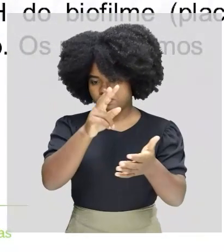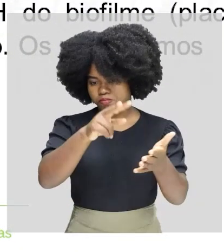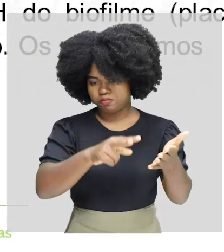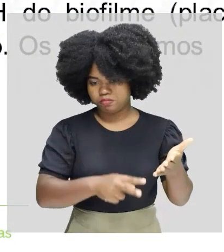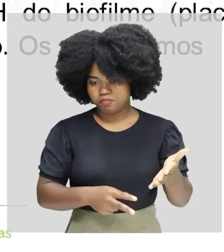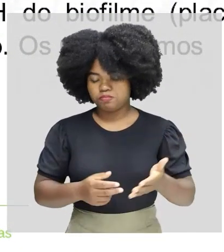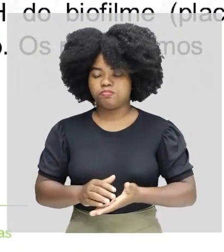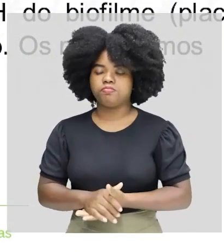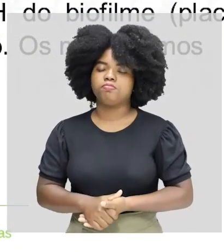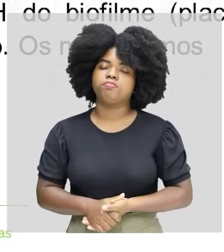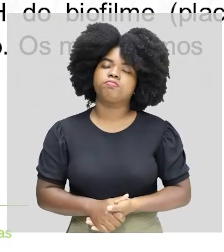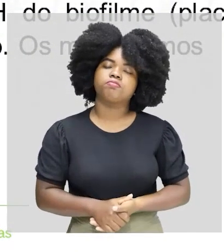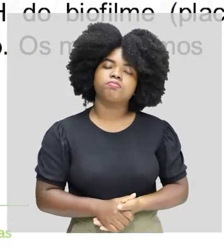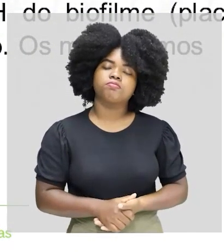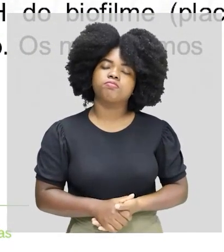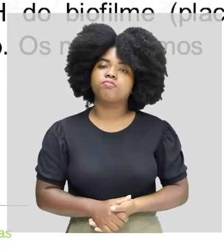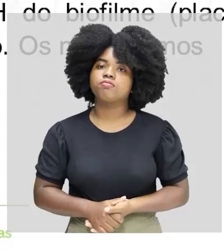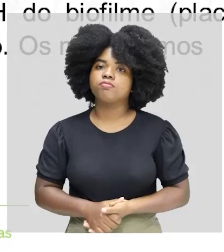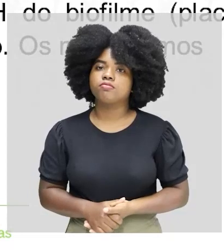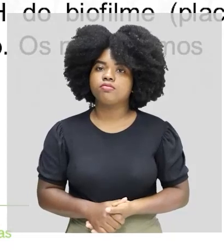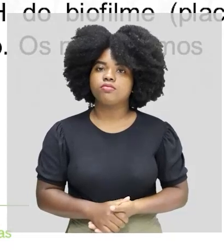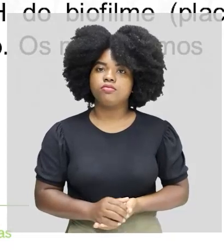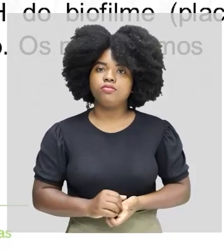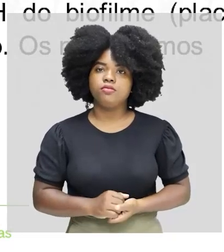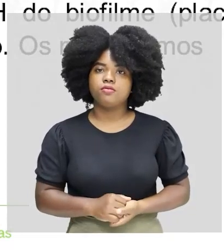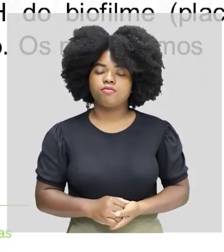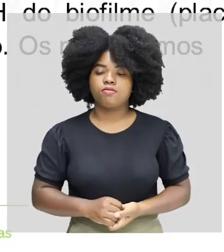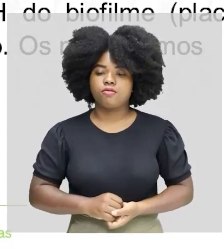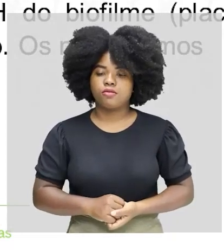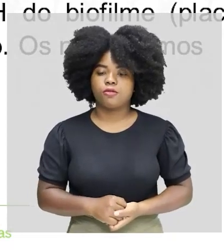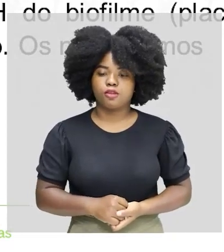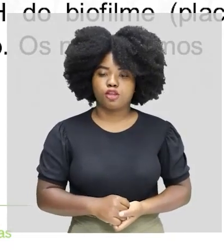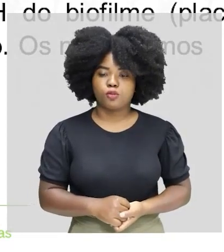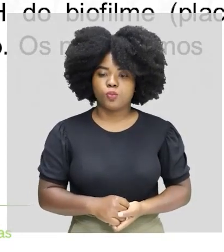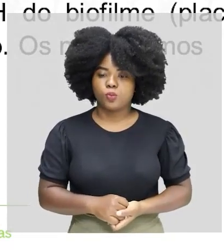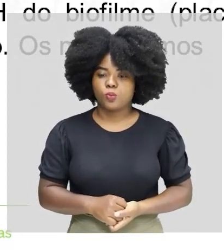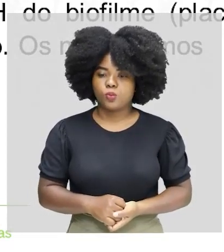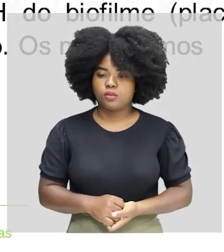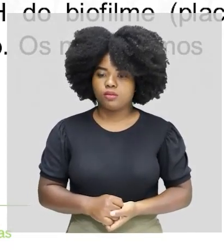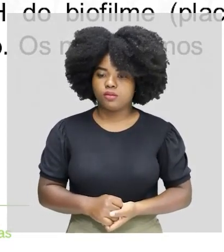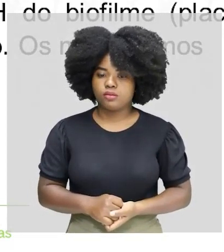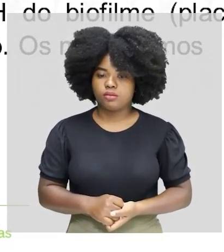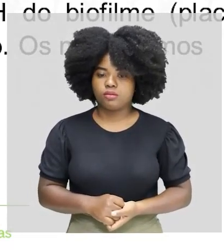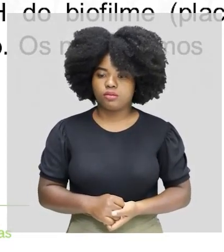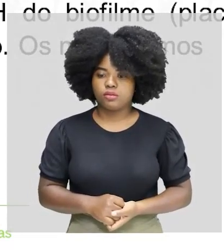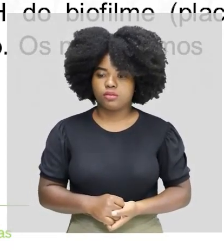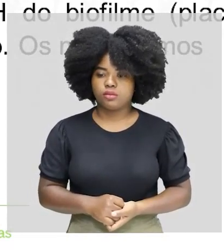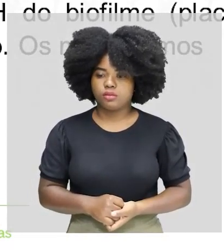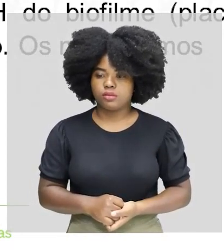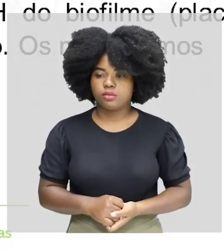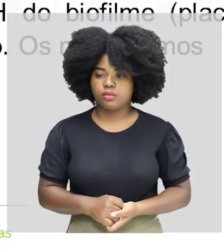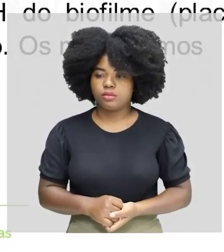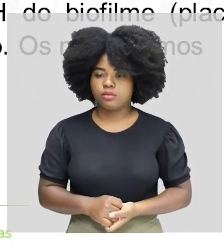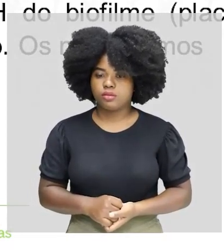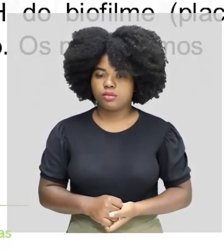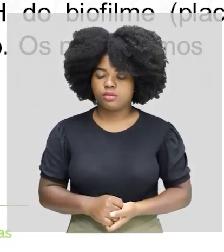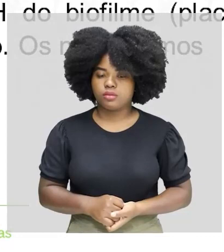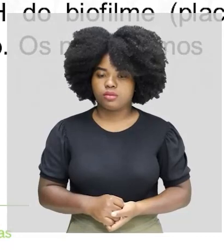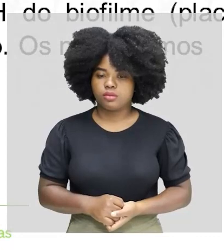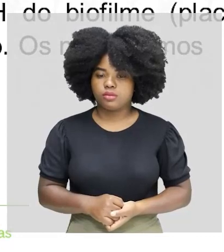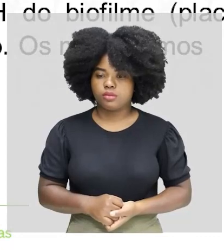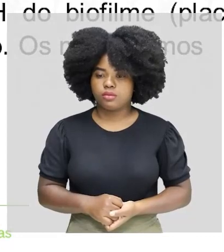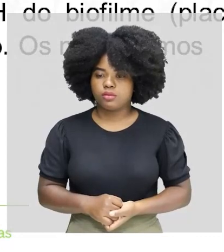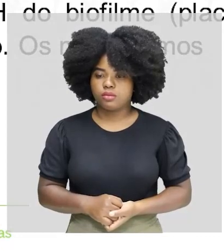questão. Os refrigerantes têm se tornado cada vez mais o alvo de políticas públicas de saúde. Os